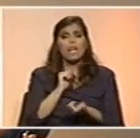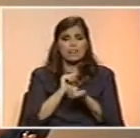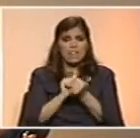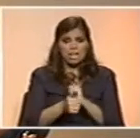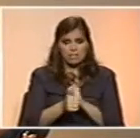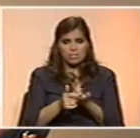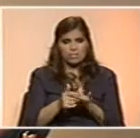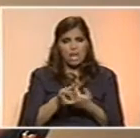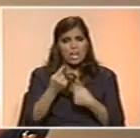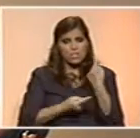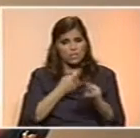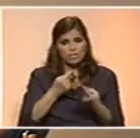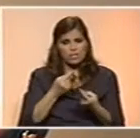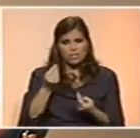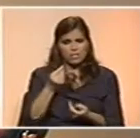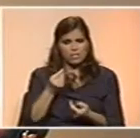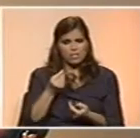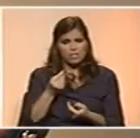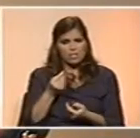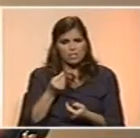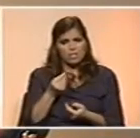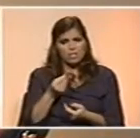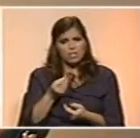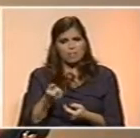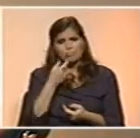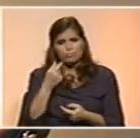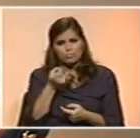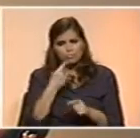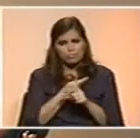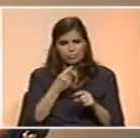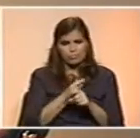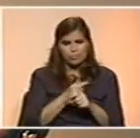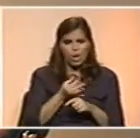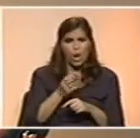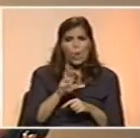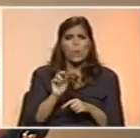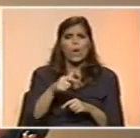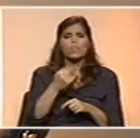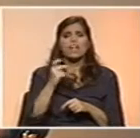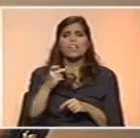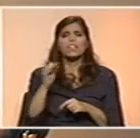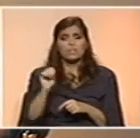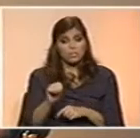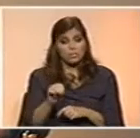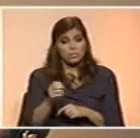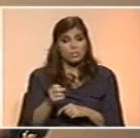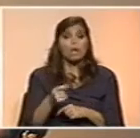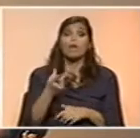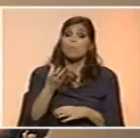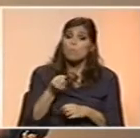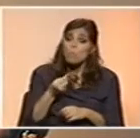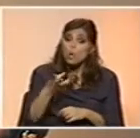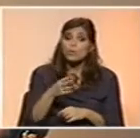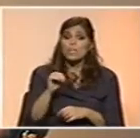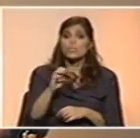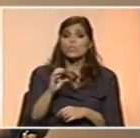fazem muitos suplementos exageradamente à custa de proteínas e utilizam muita soja e por